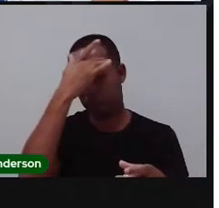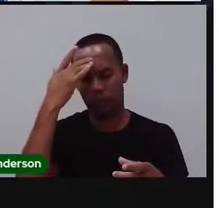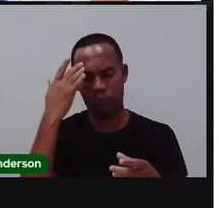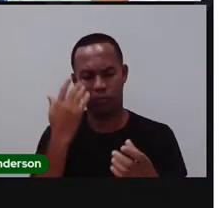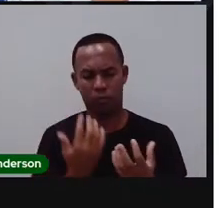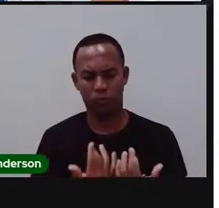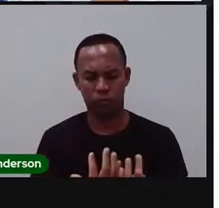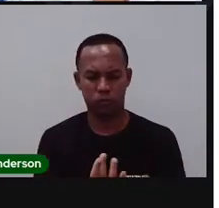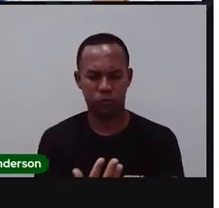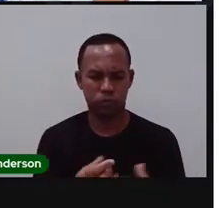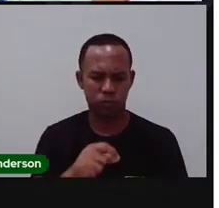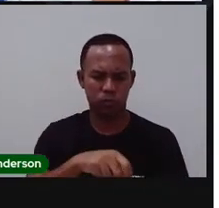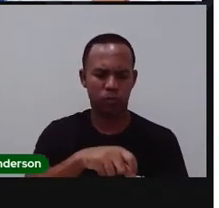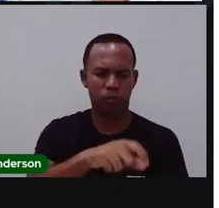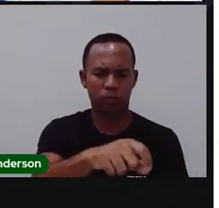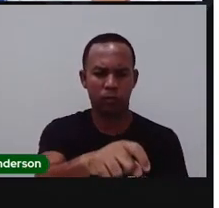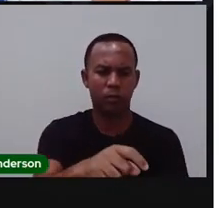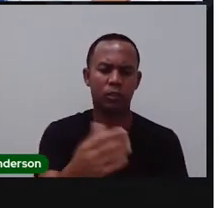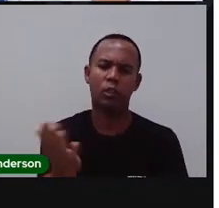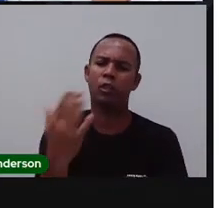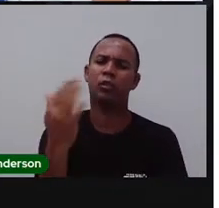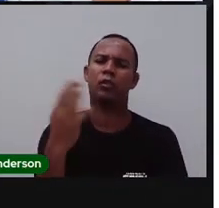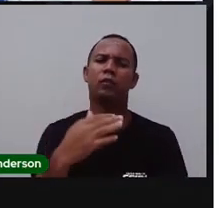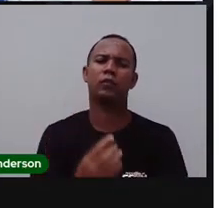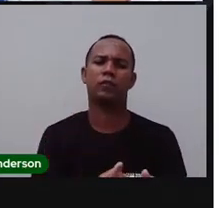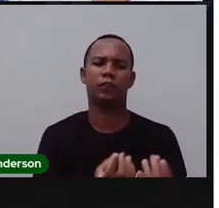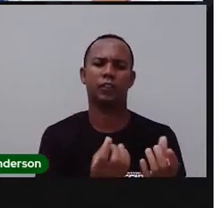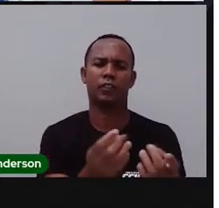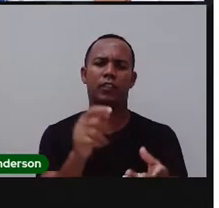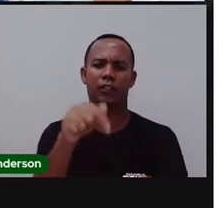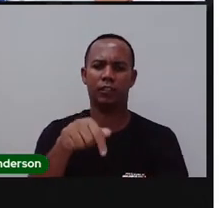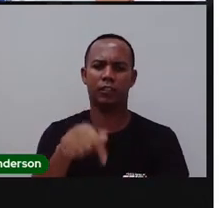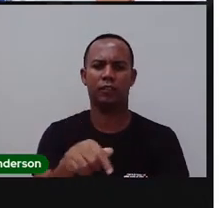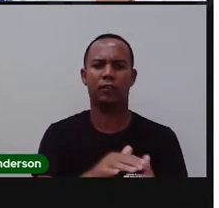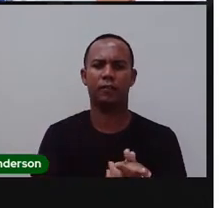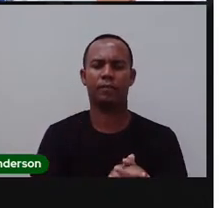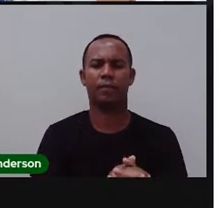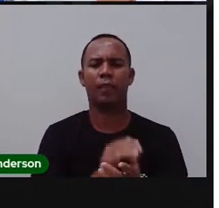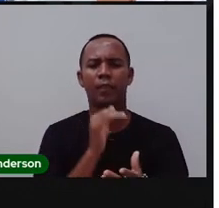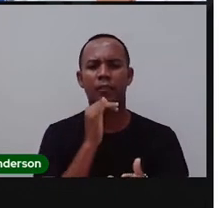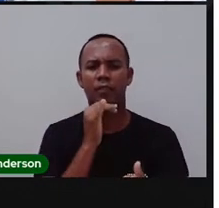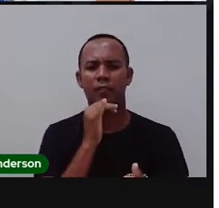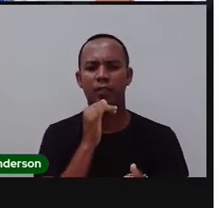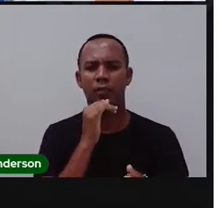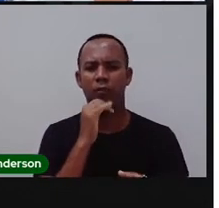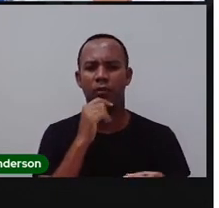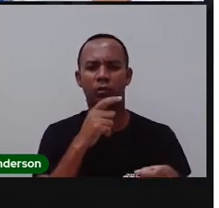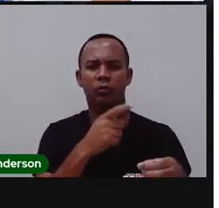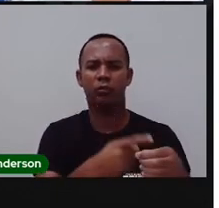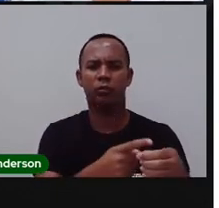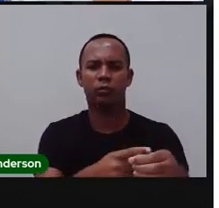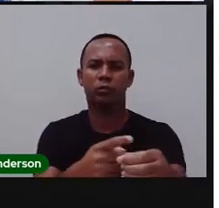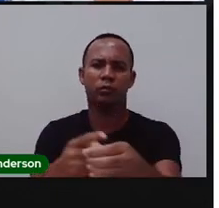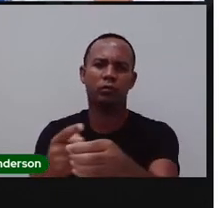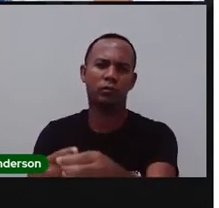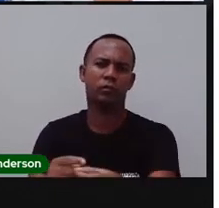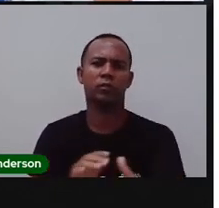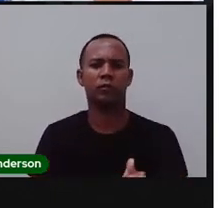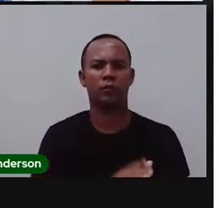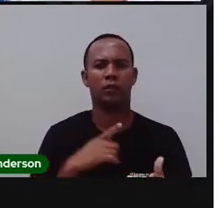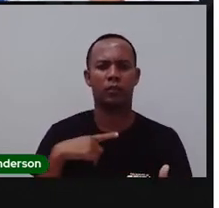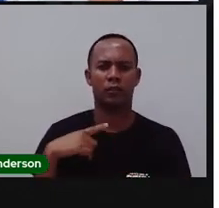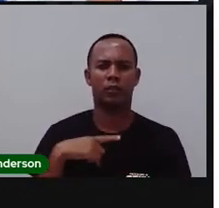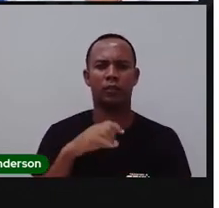de localidades vizinhas que trazem seus produtos para vender por aqui. a exemplo dos distritos e de pequenos municípios como São